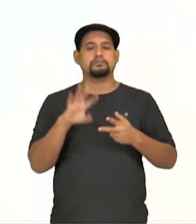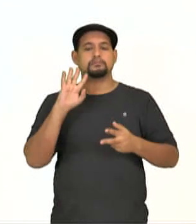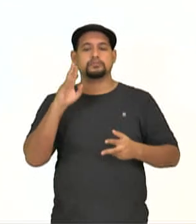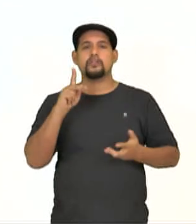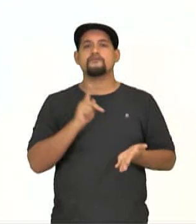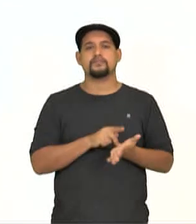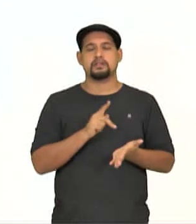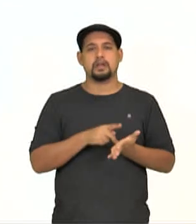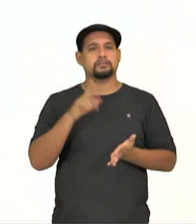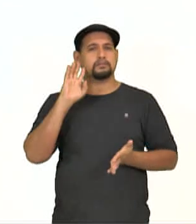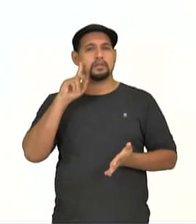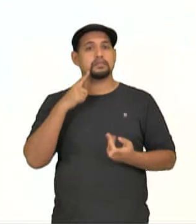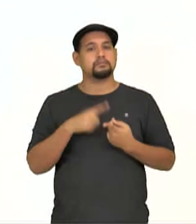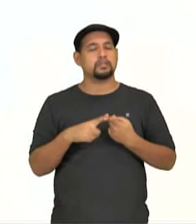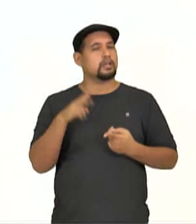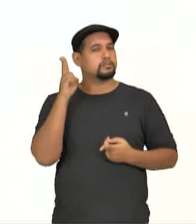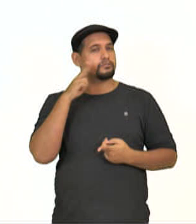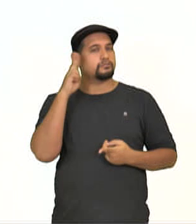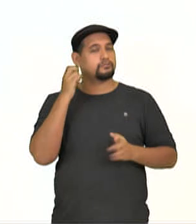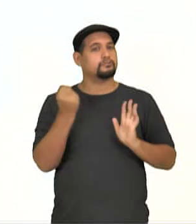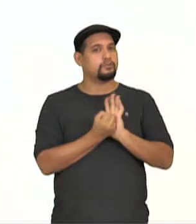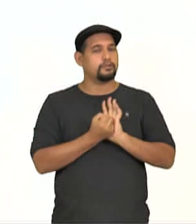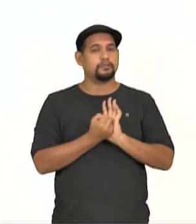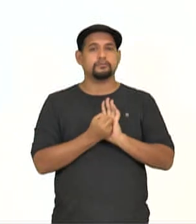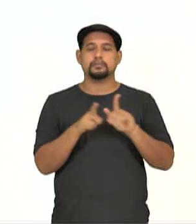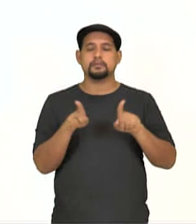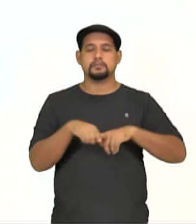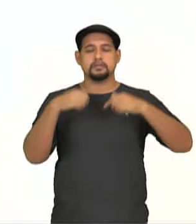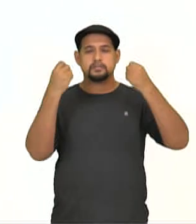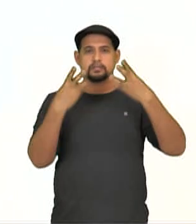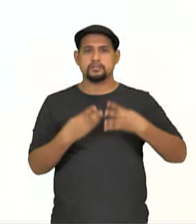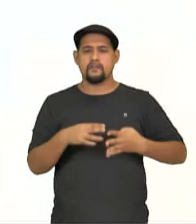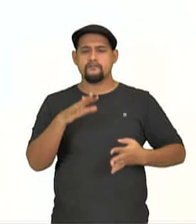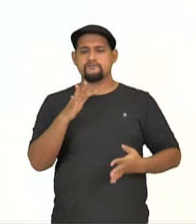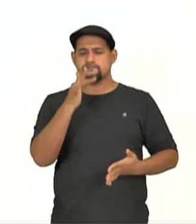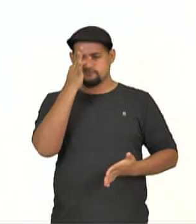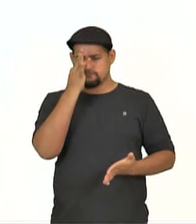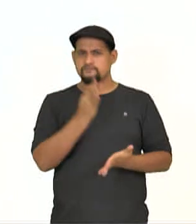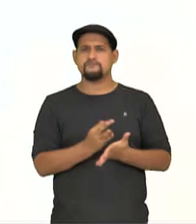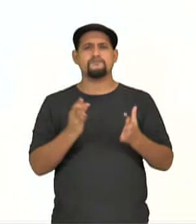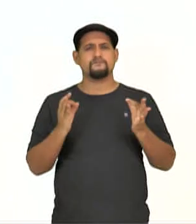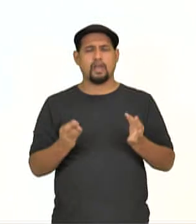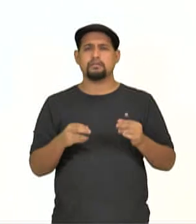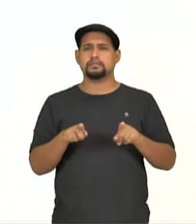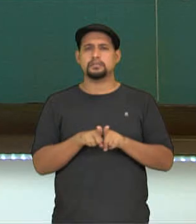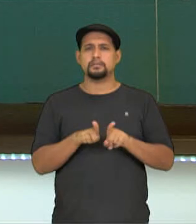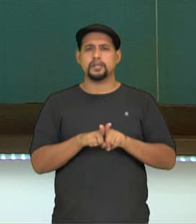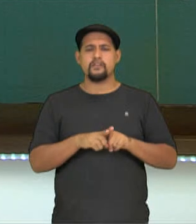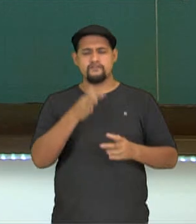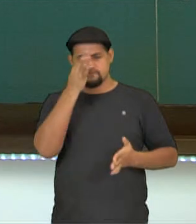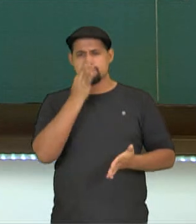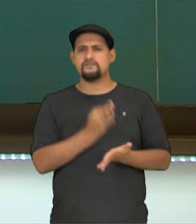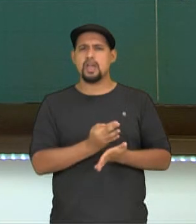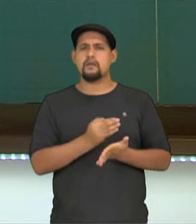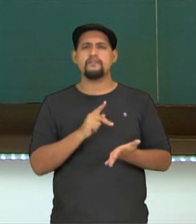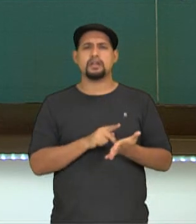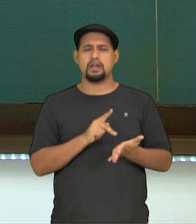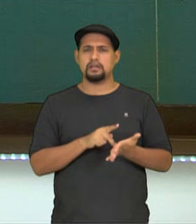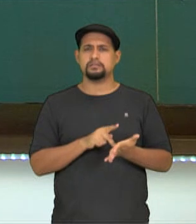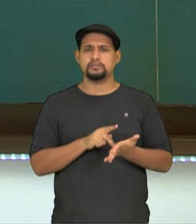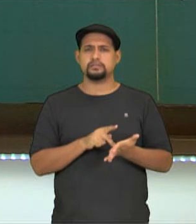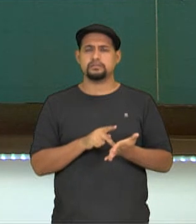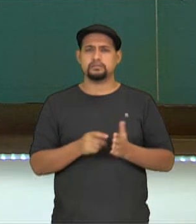eventos reais, porque são fatos históricos. Relato fidedigno da realidade, ou seja, fiel à